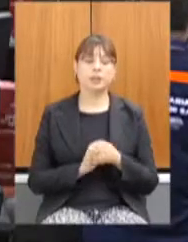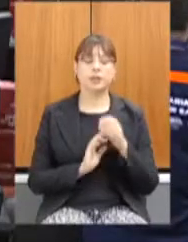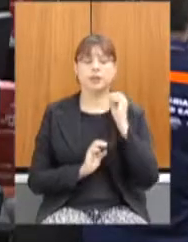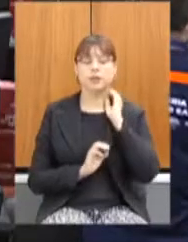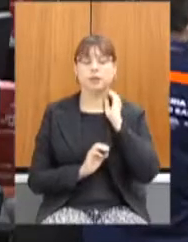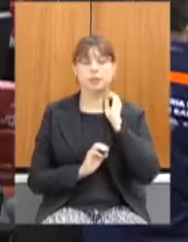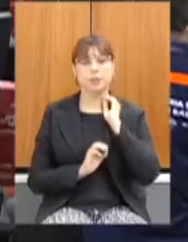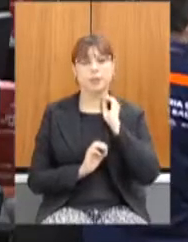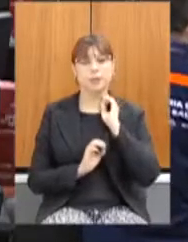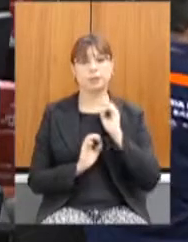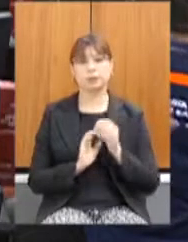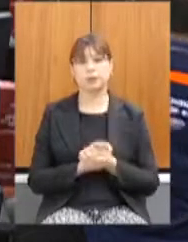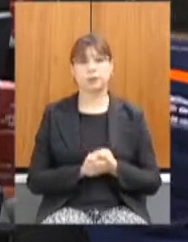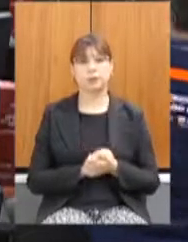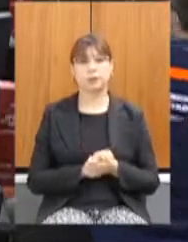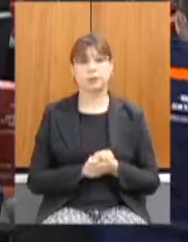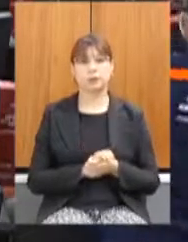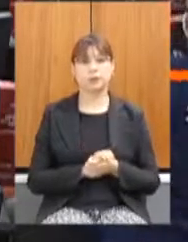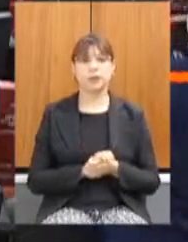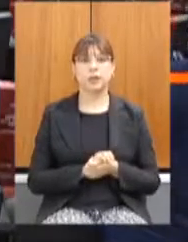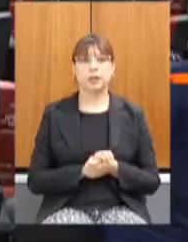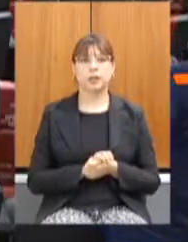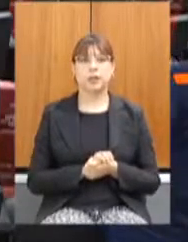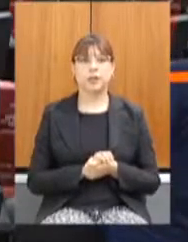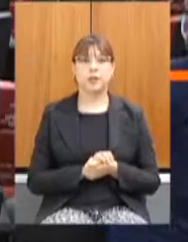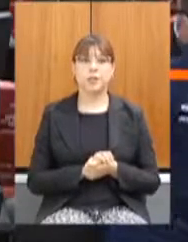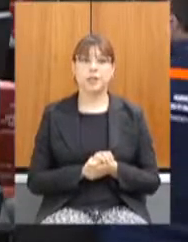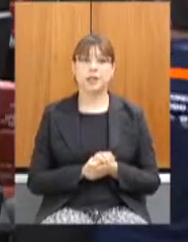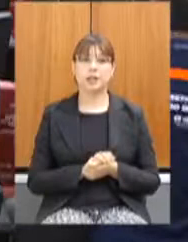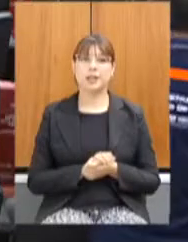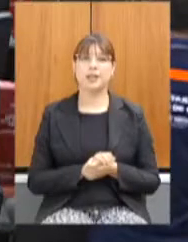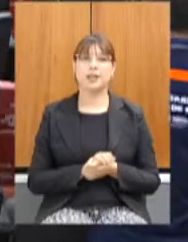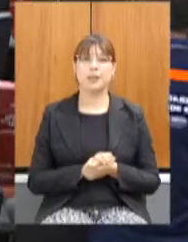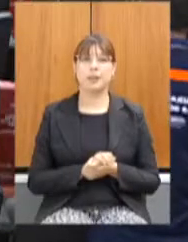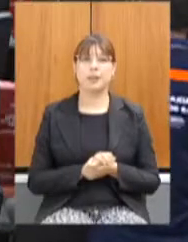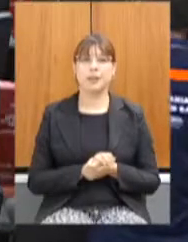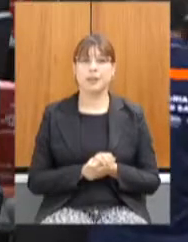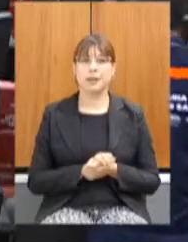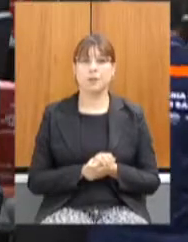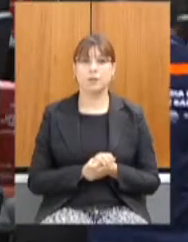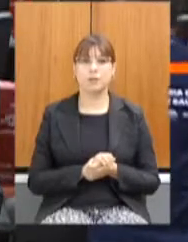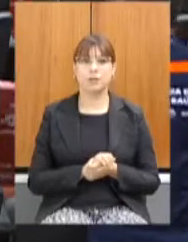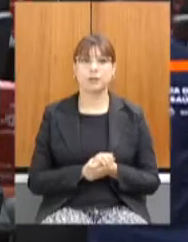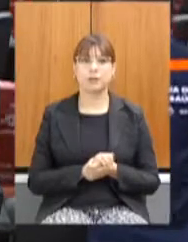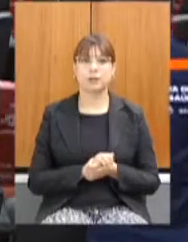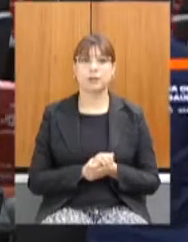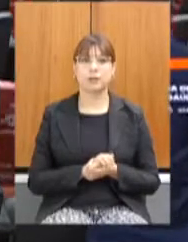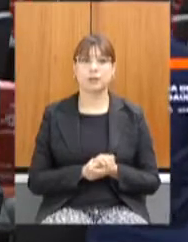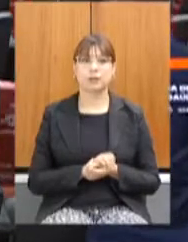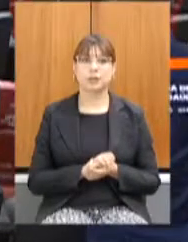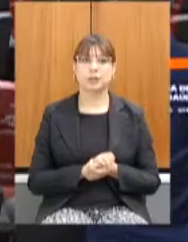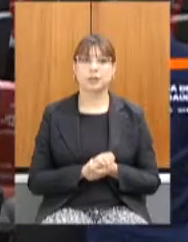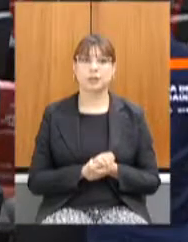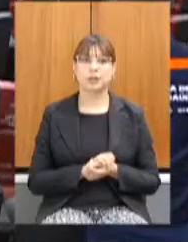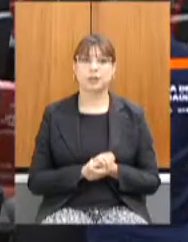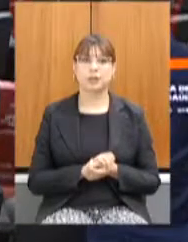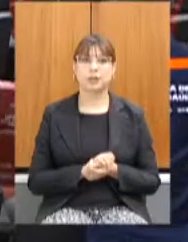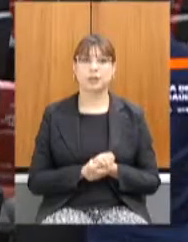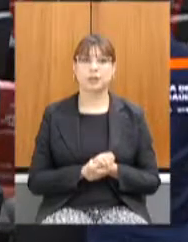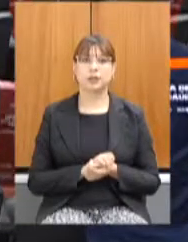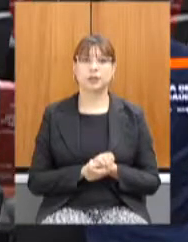das atividades da Secretaria de Saúde e se colocar também a disposição do Senhor a senhoras deputadas